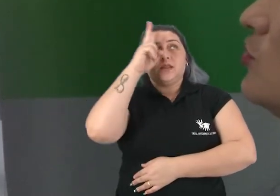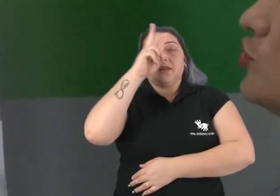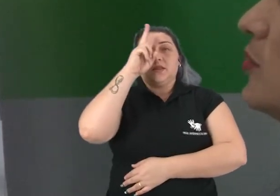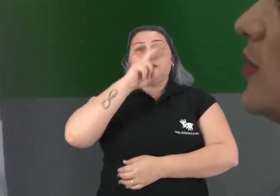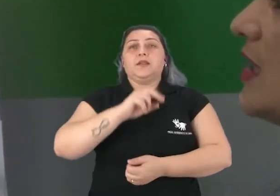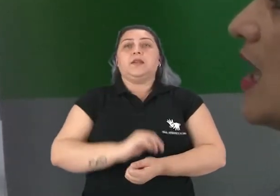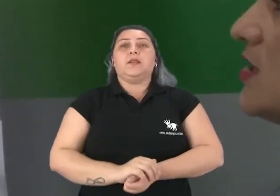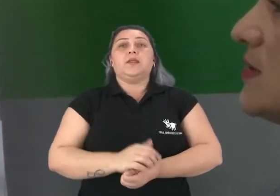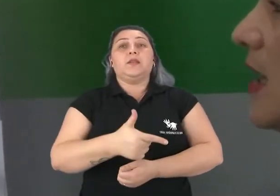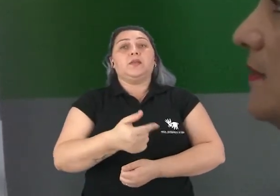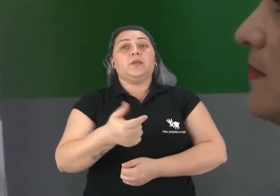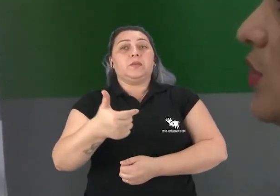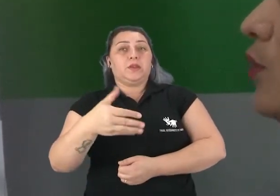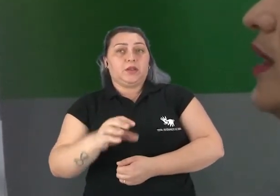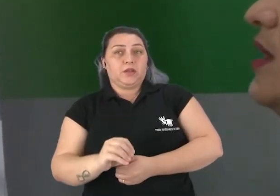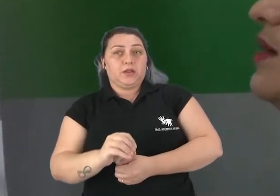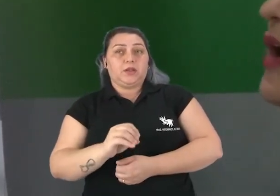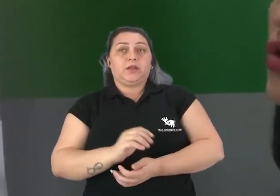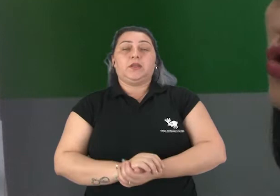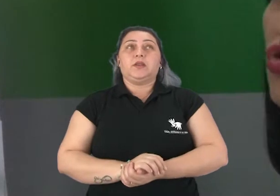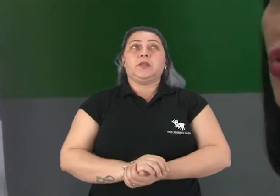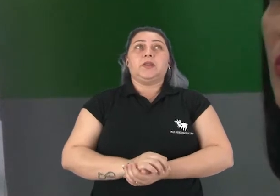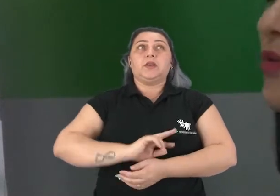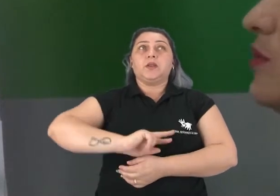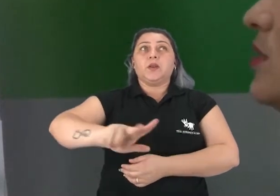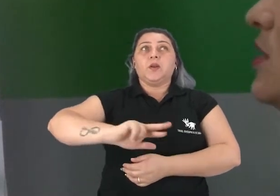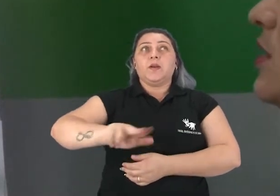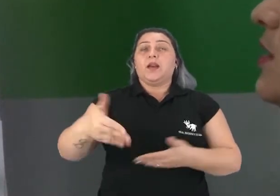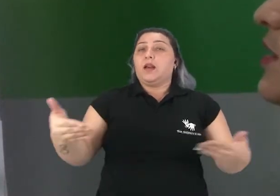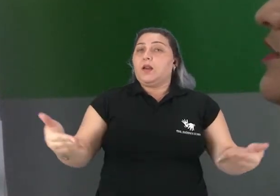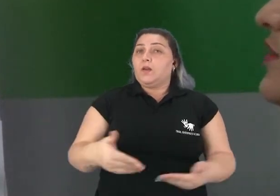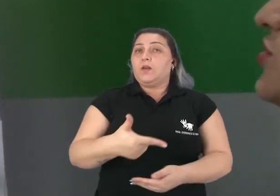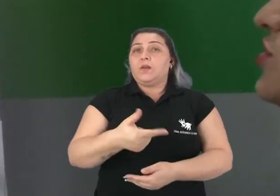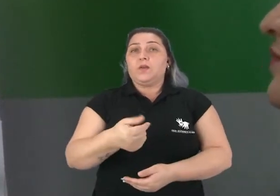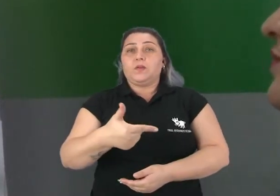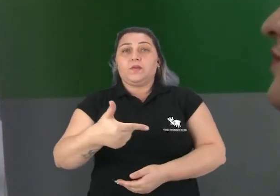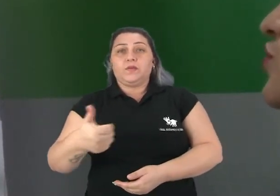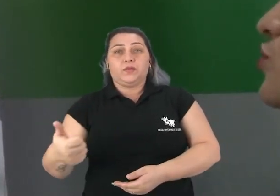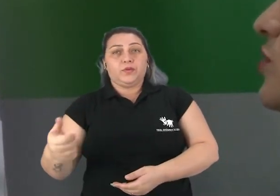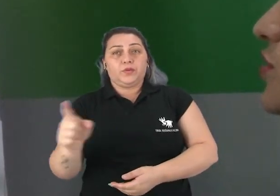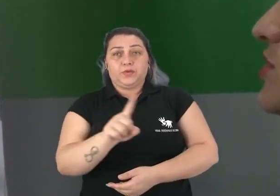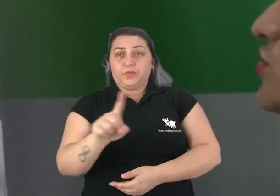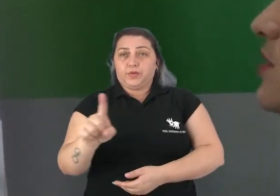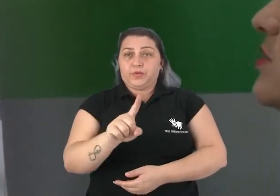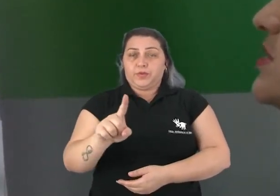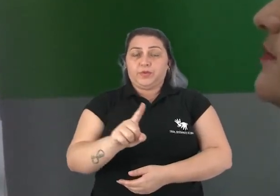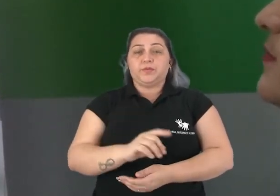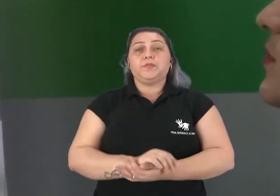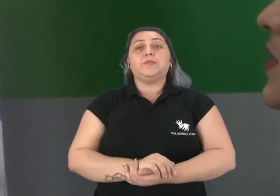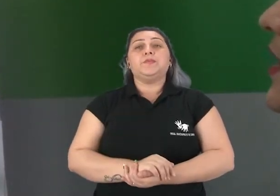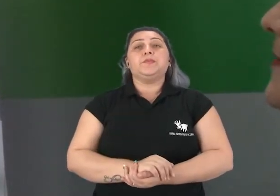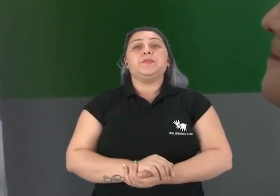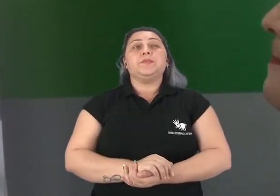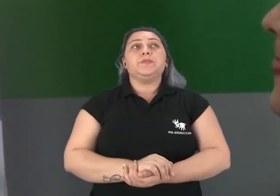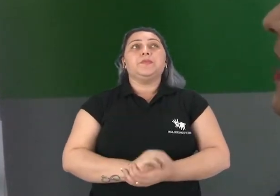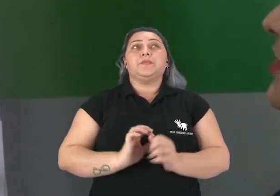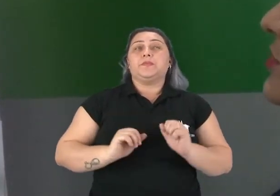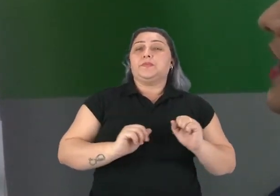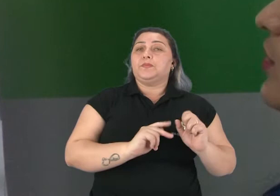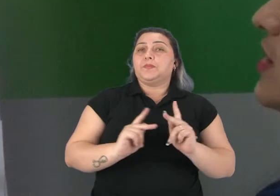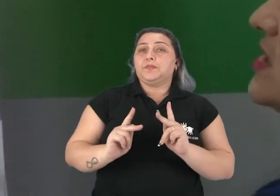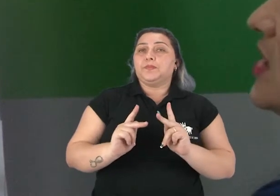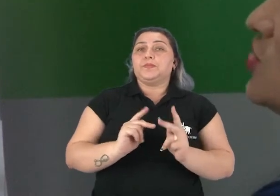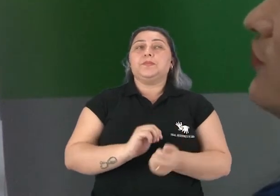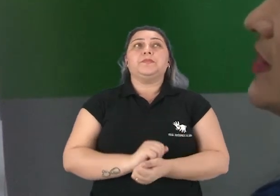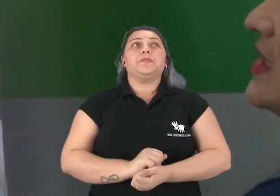lembrando, 2010, tá? Não é agora de 2020, 2021 que nós estamos, ok?